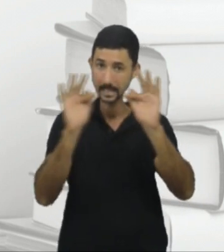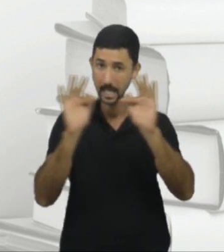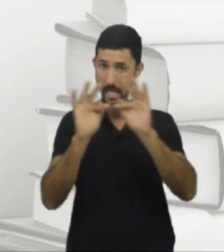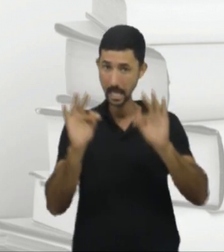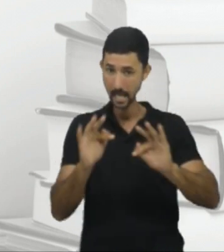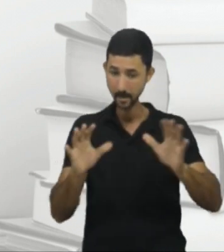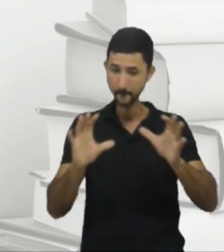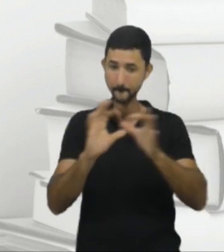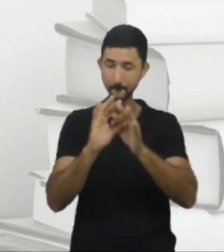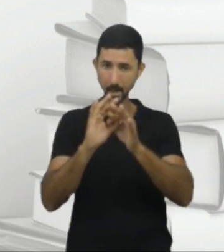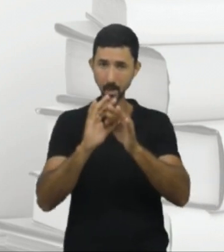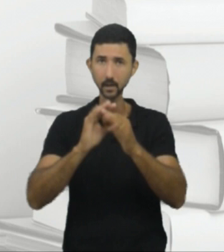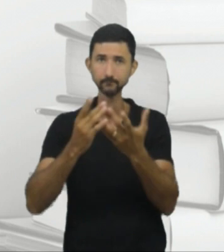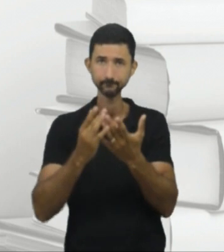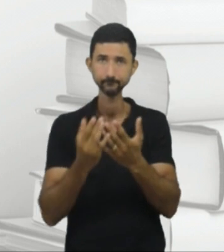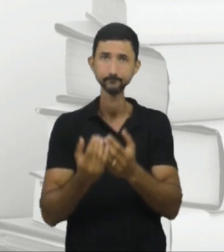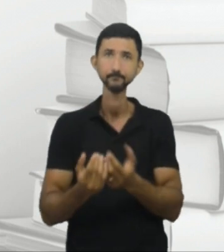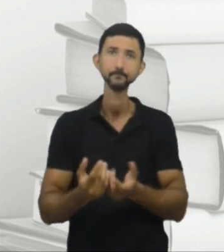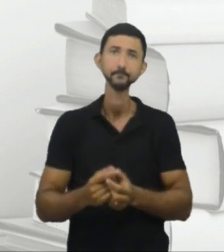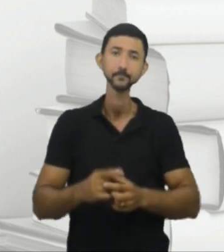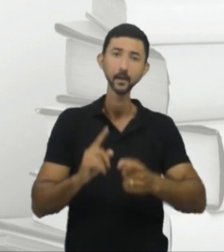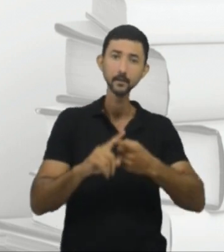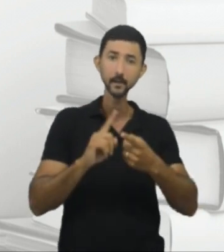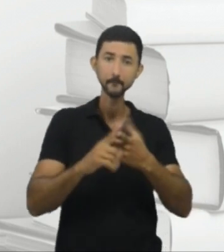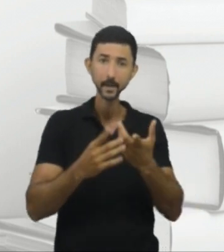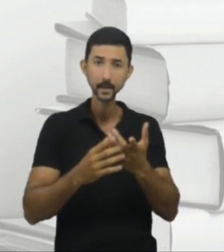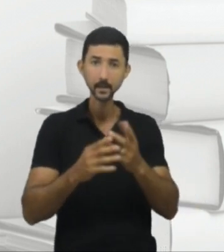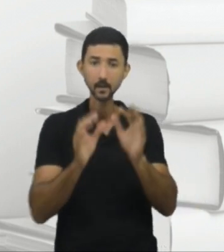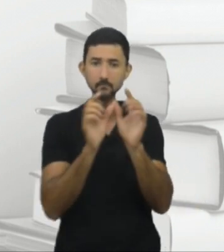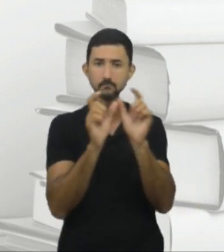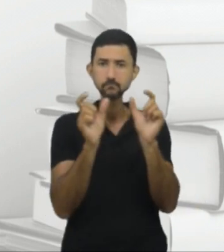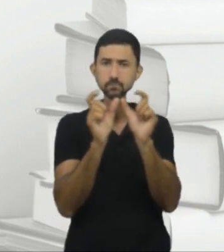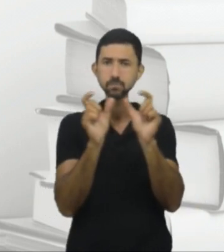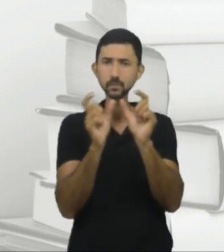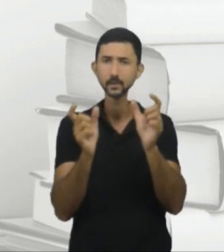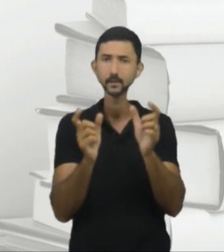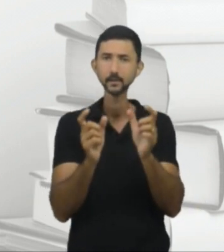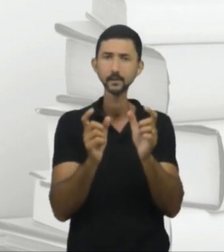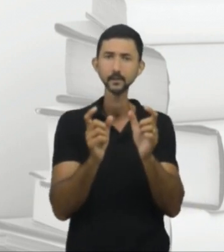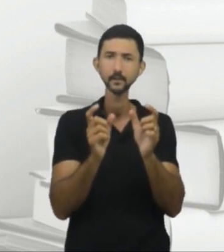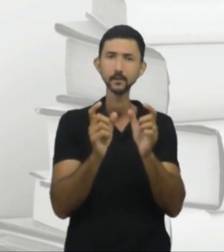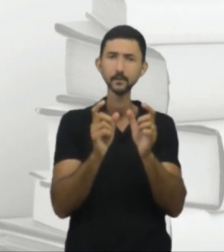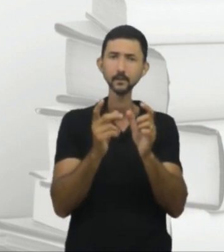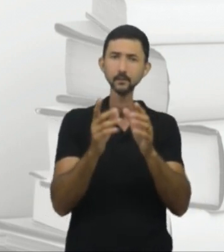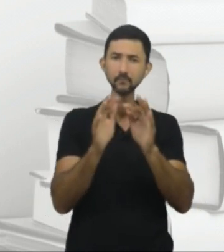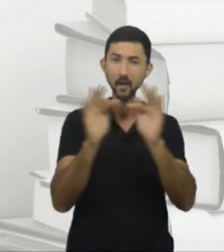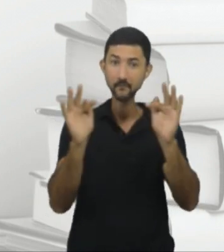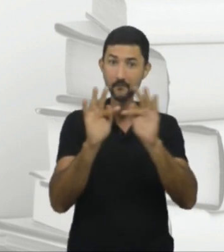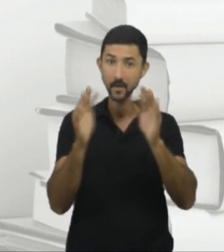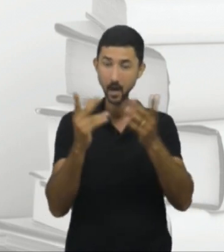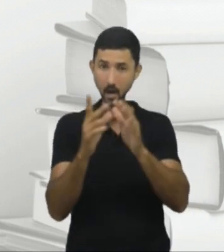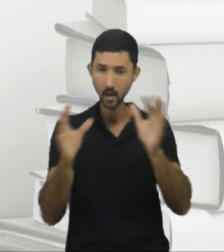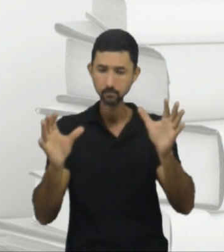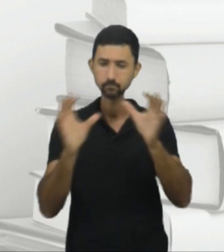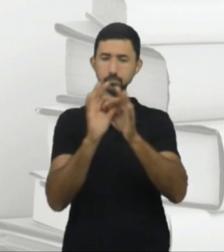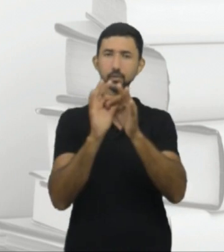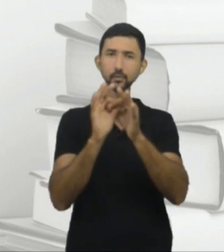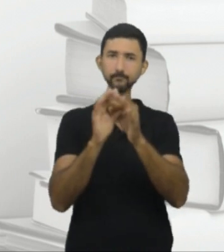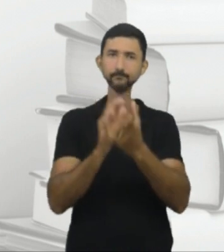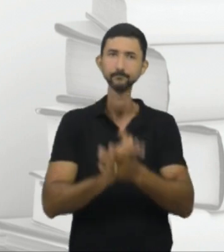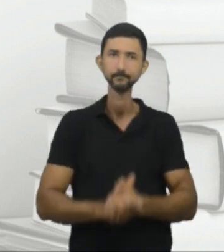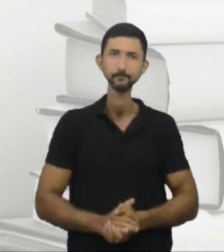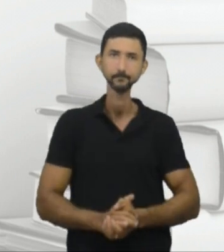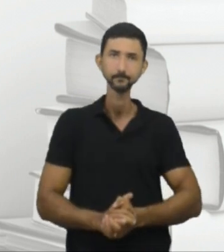uma mesma oração, como é o caso desse elemento aqui, ou termos, aliás, ou duas orações, como é o caso desse